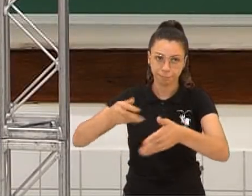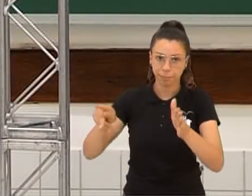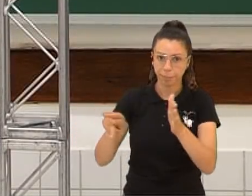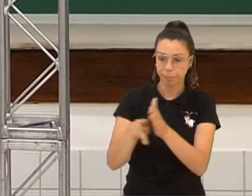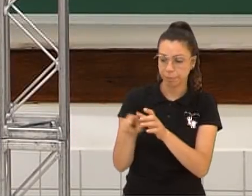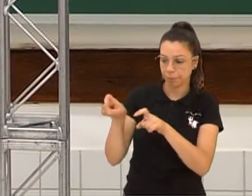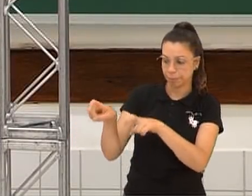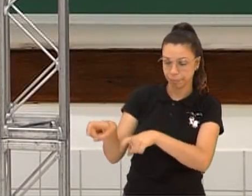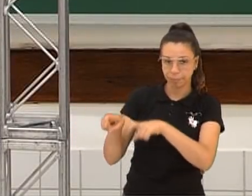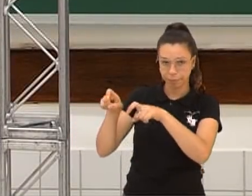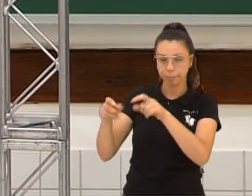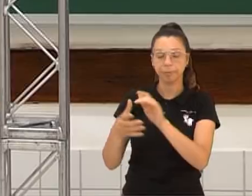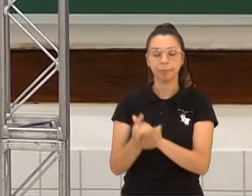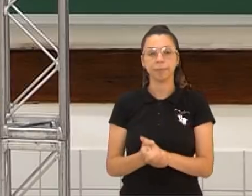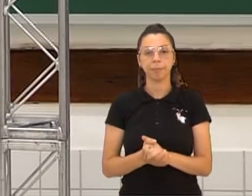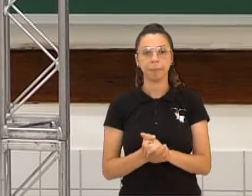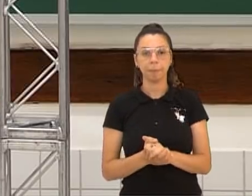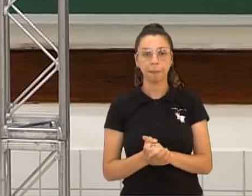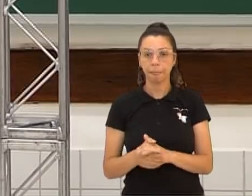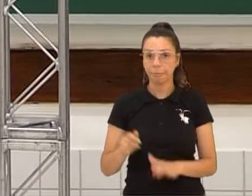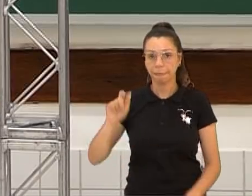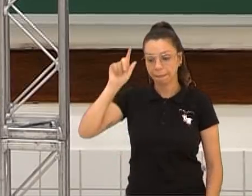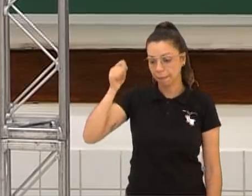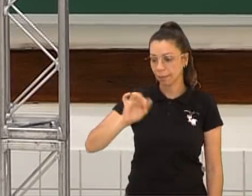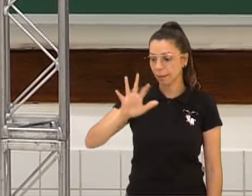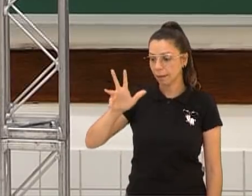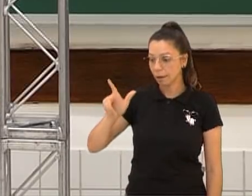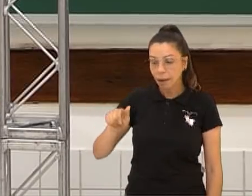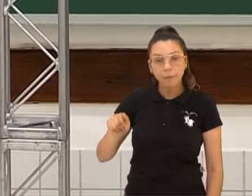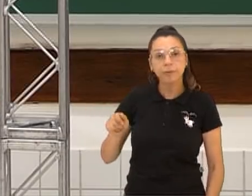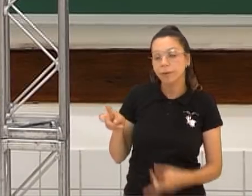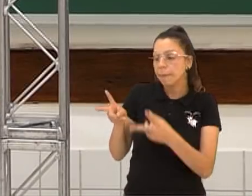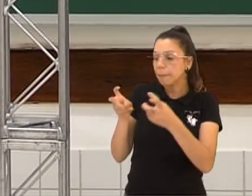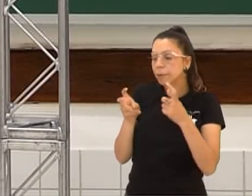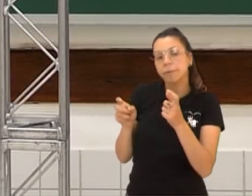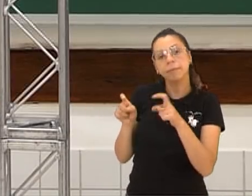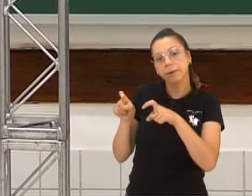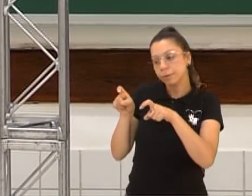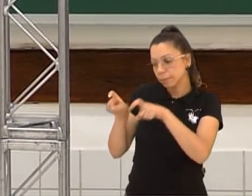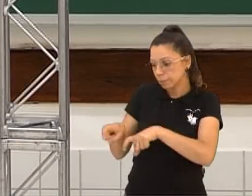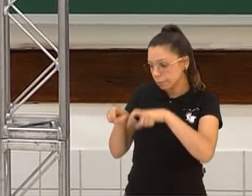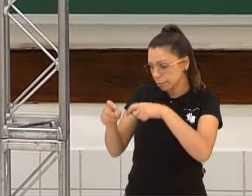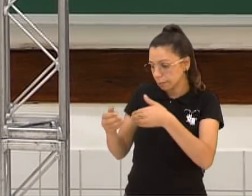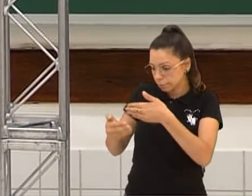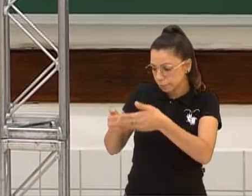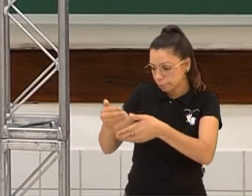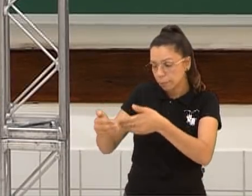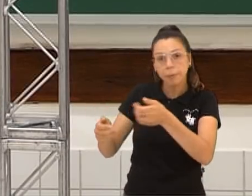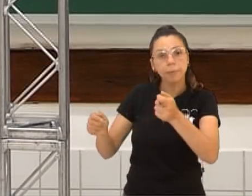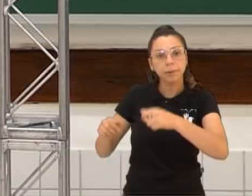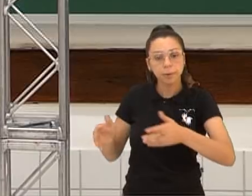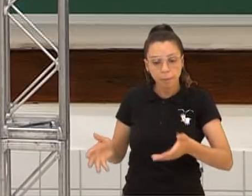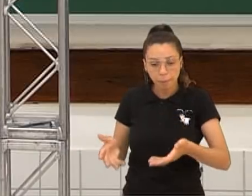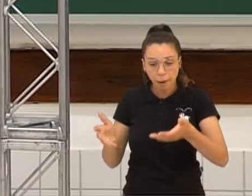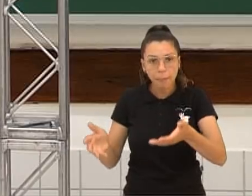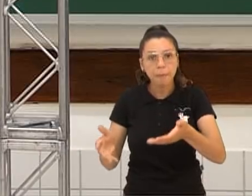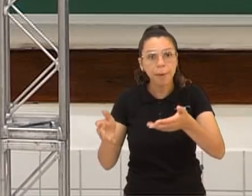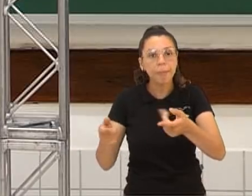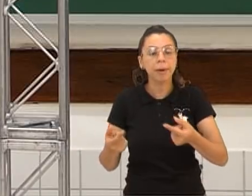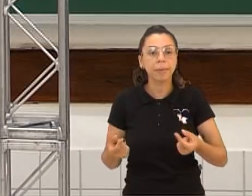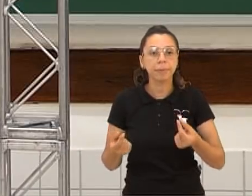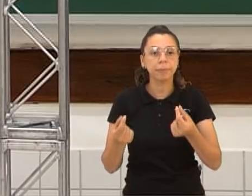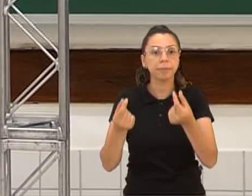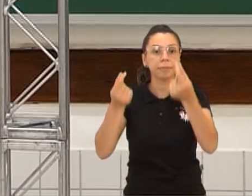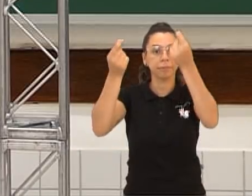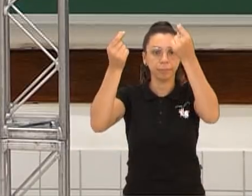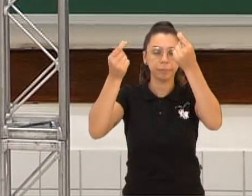os africanos estão percebendo que esse desenvolvimento agrícola tem que acontecer para que ele traga rendimentos para o próprio território. Né? Vamos